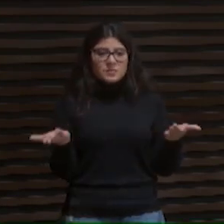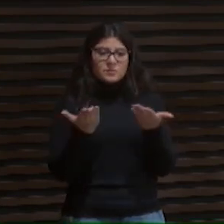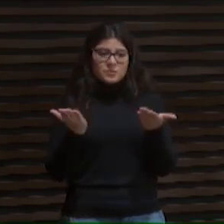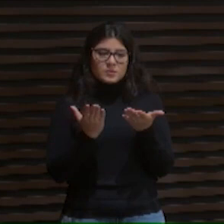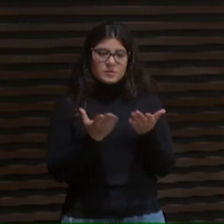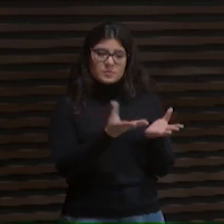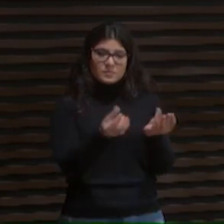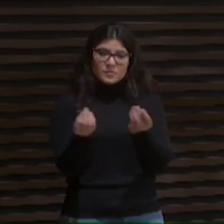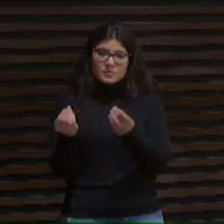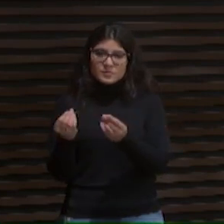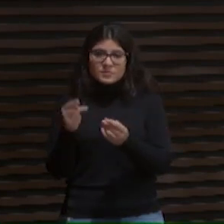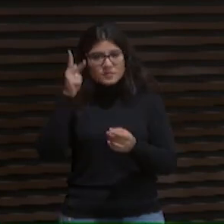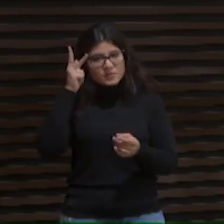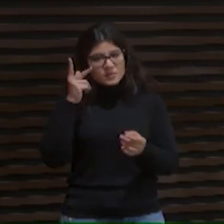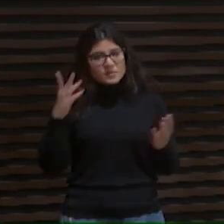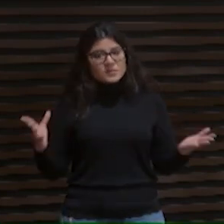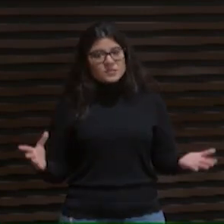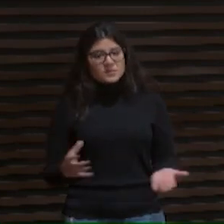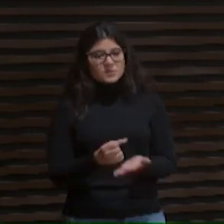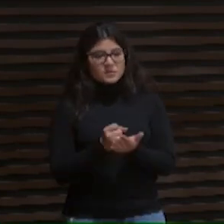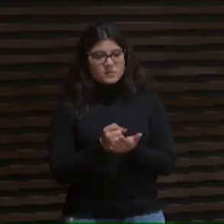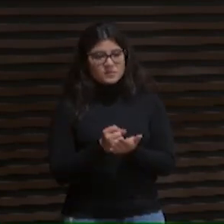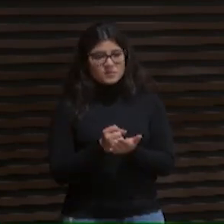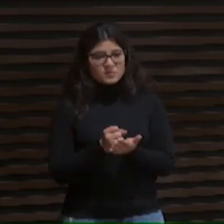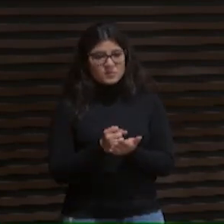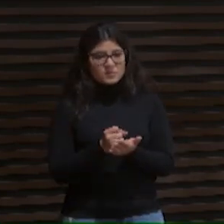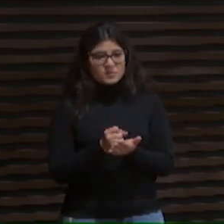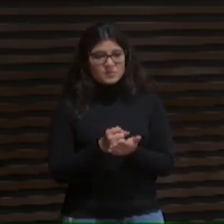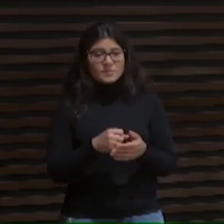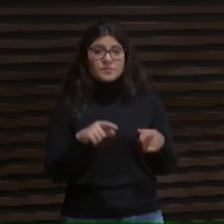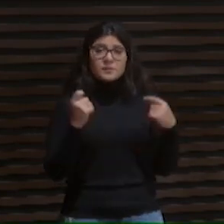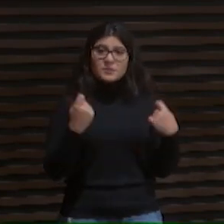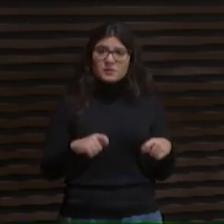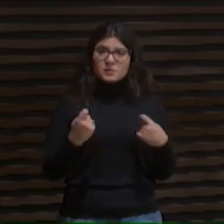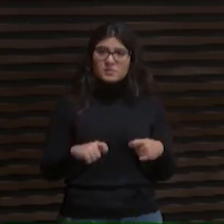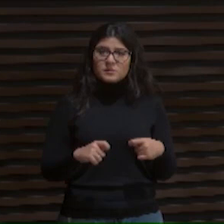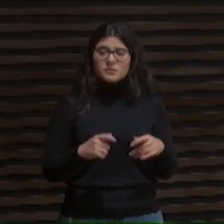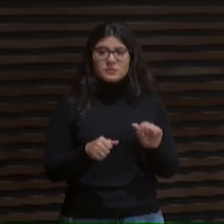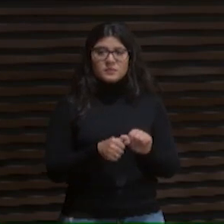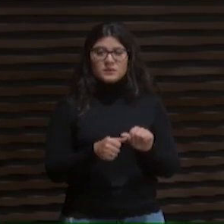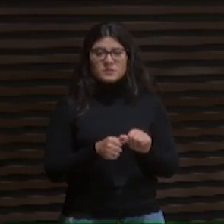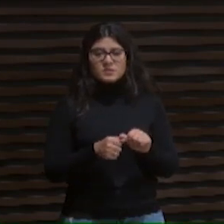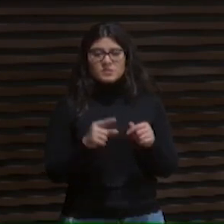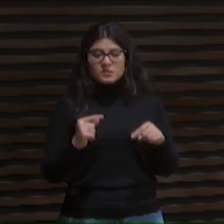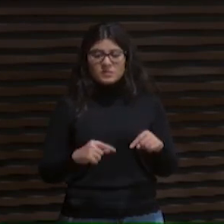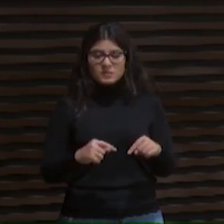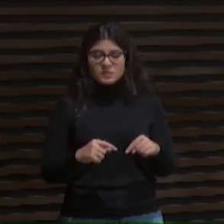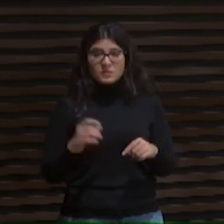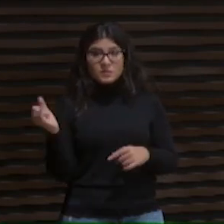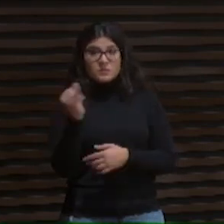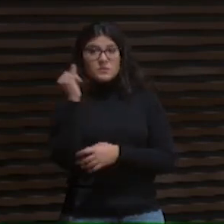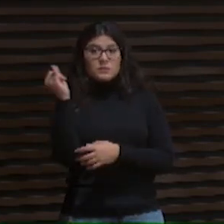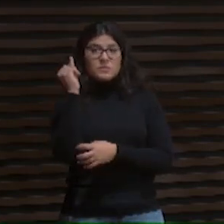sejam salvos. Pessoal, eu preciso fazer aqui um parêntese, um